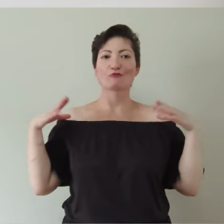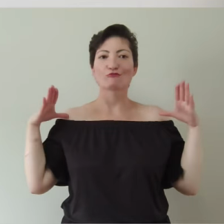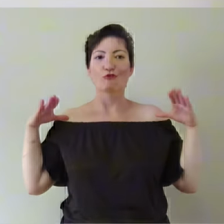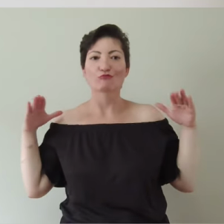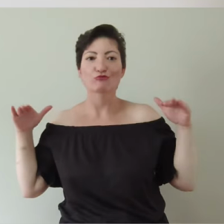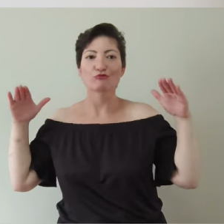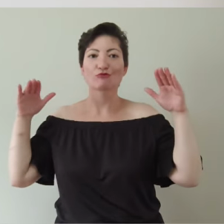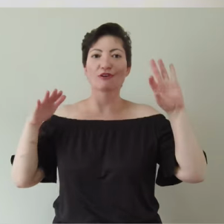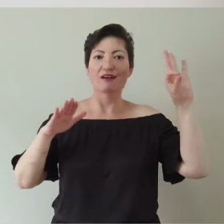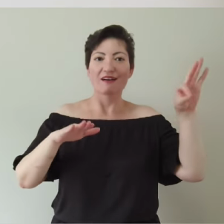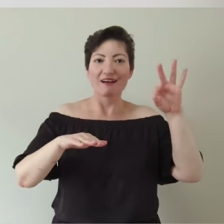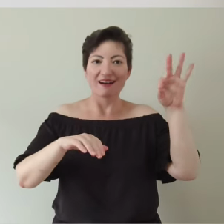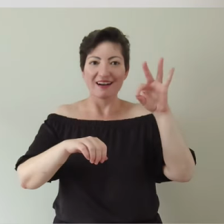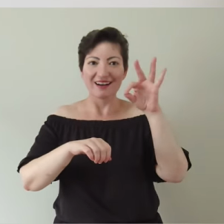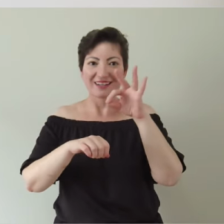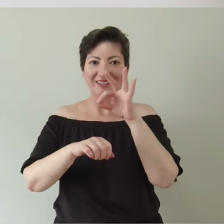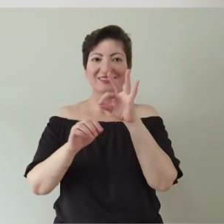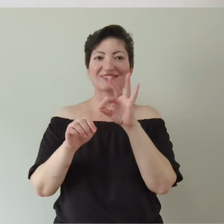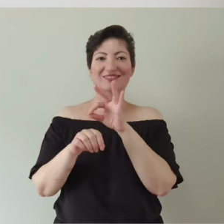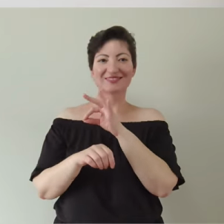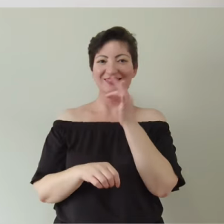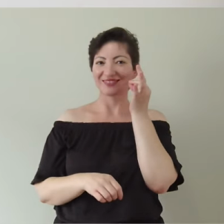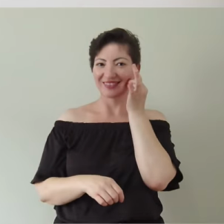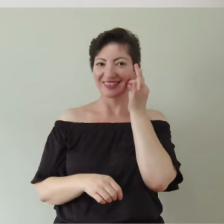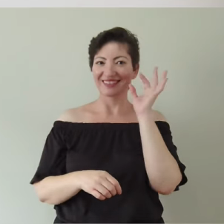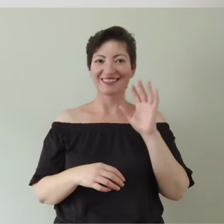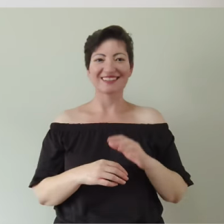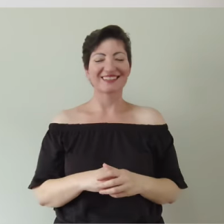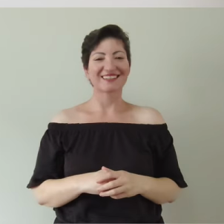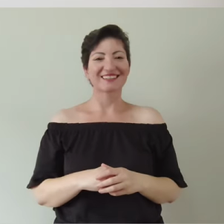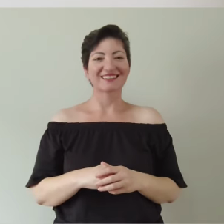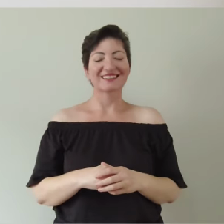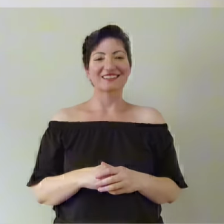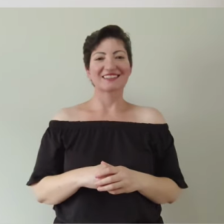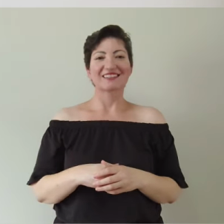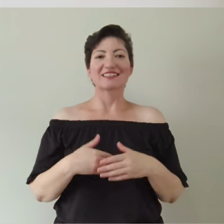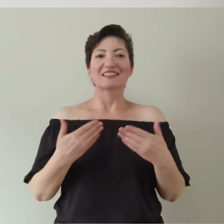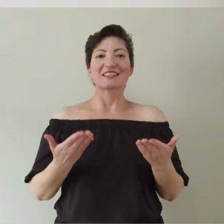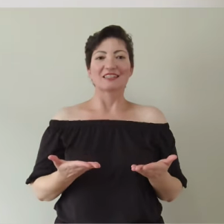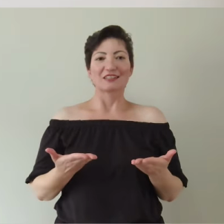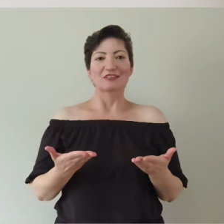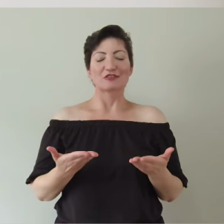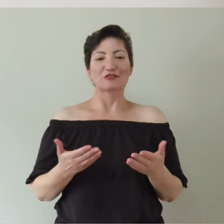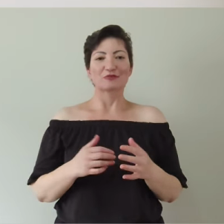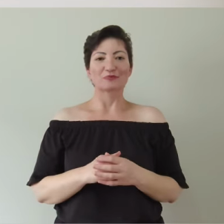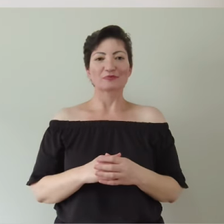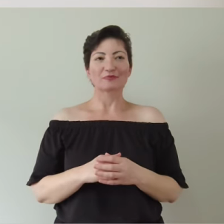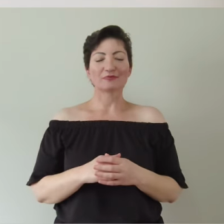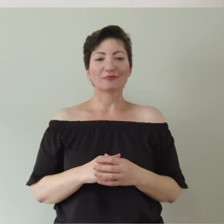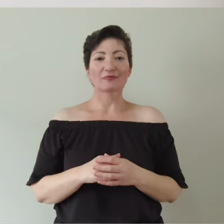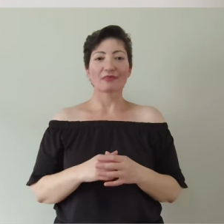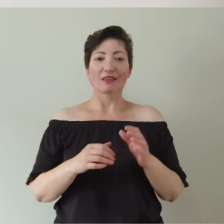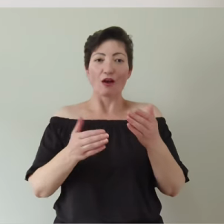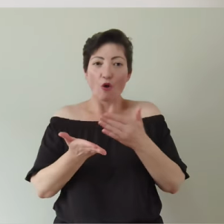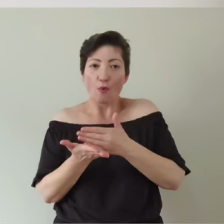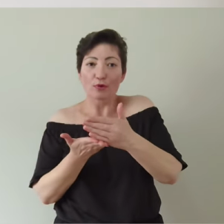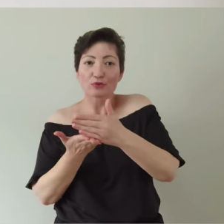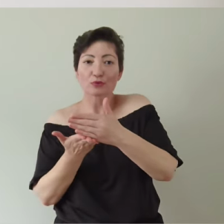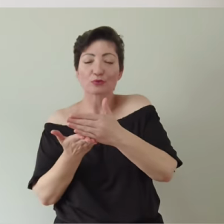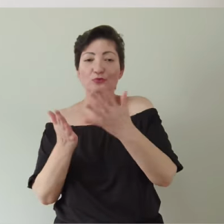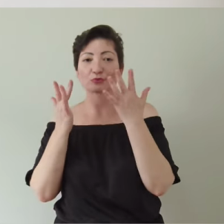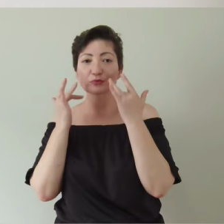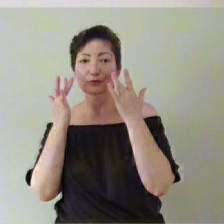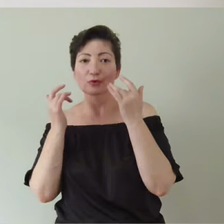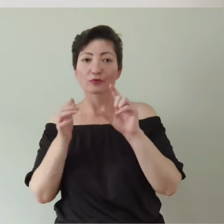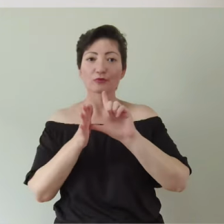abelhuda. E a gente ia apresentar numa escola, a gente chegou a fazer uma apresentação do Heróis e logo veio a pandemia também. Mas a partir daí a